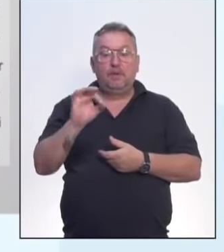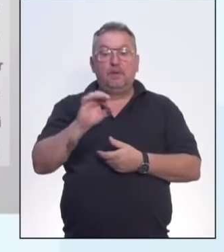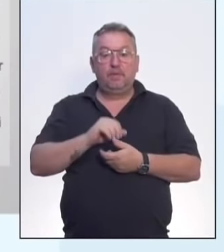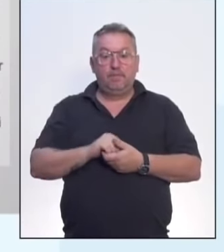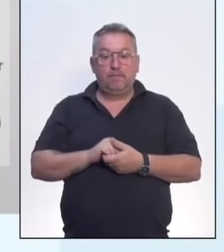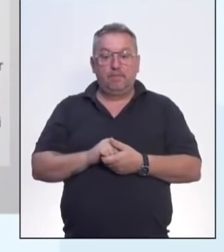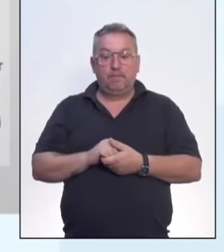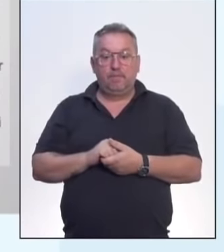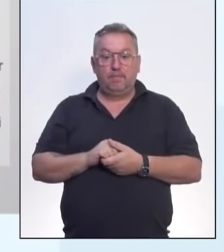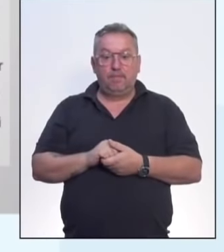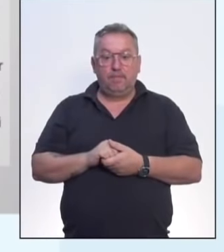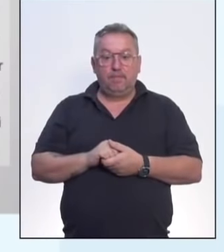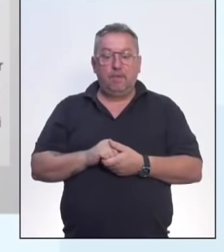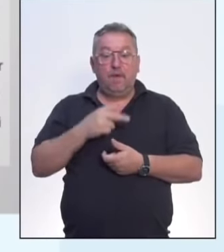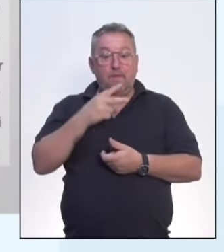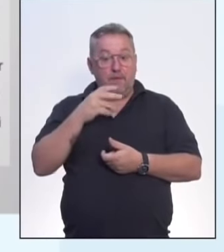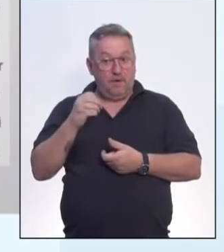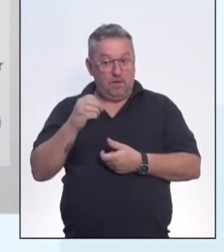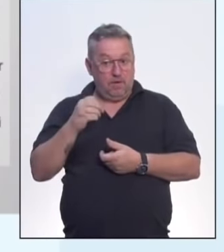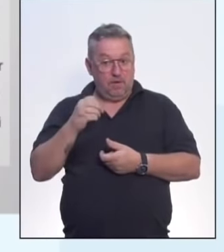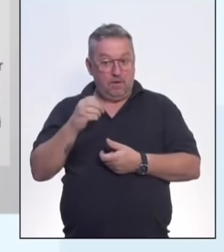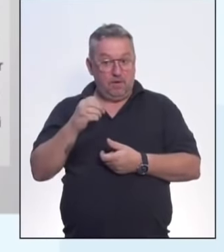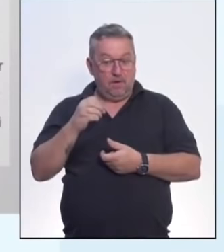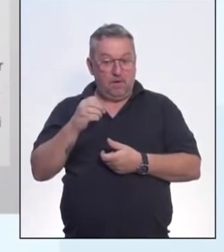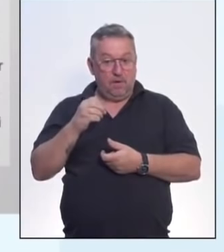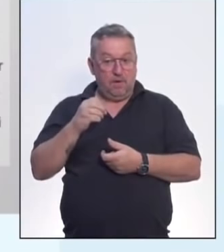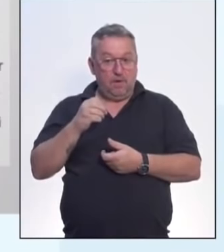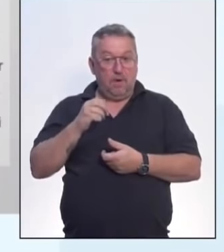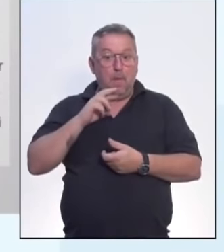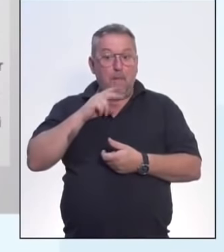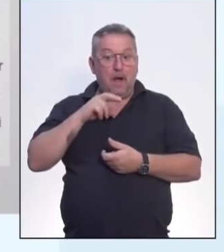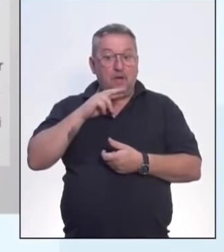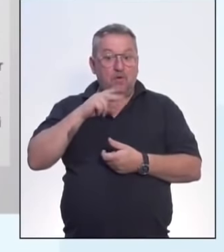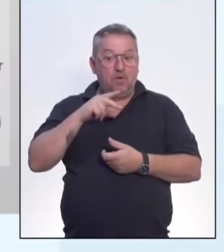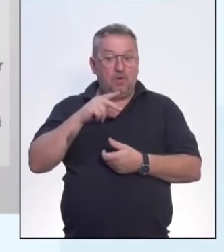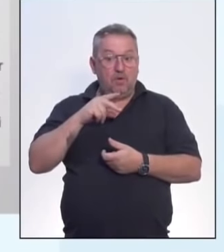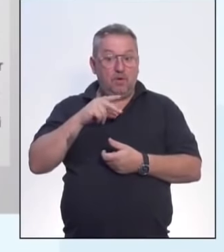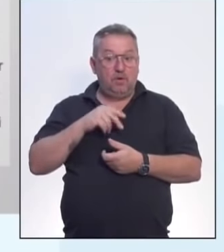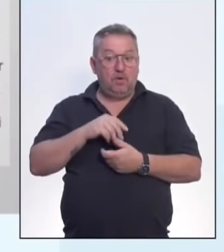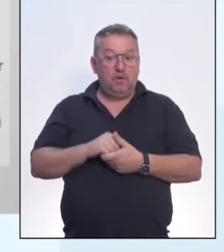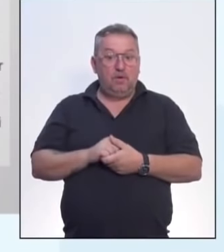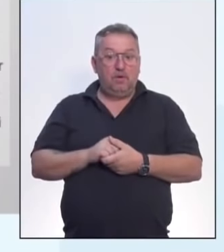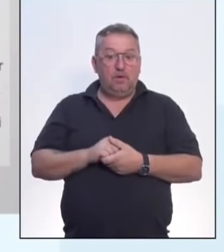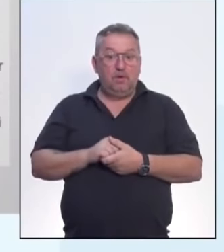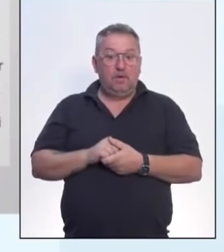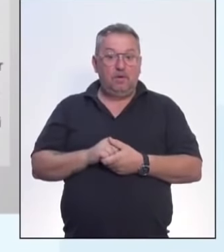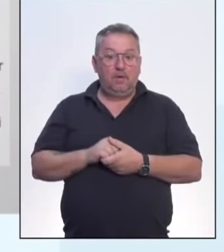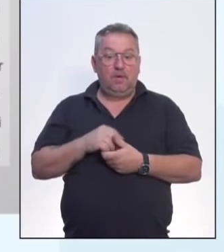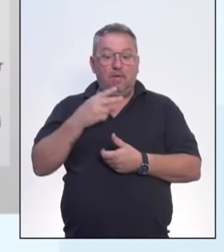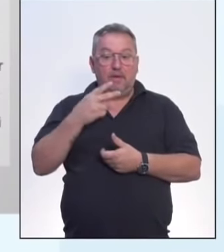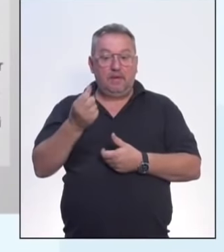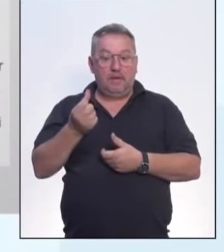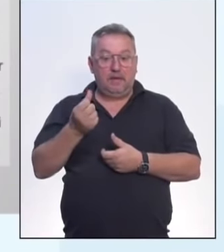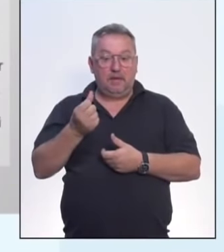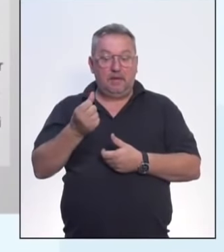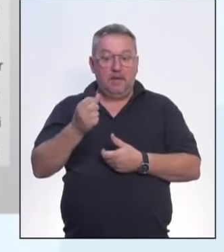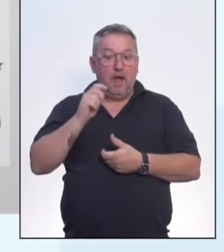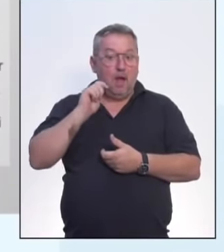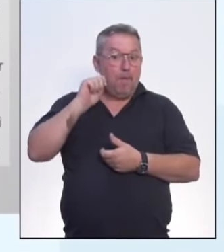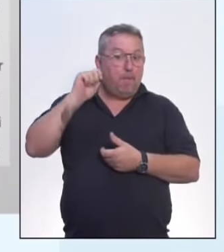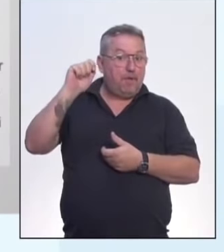Em fevereiro, Fevereiro, 20%. 20%. Em março, Março é o cinza, 26%.